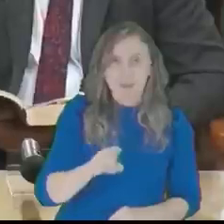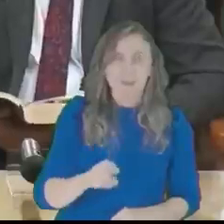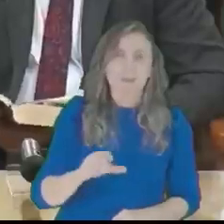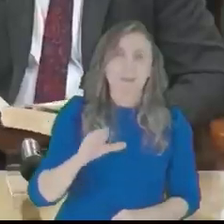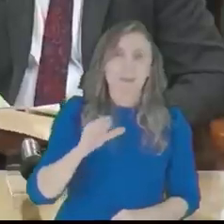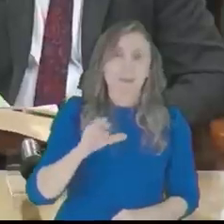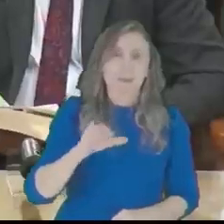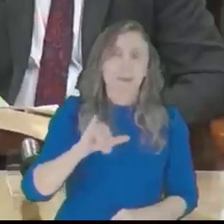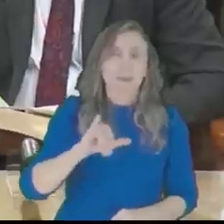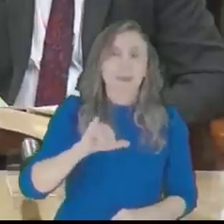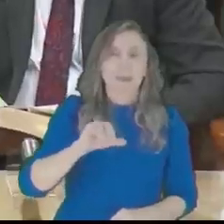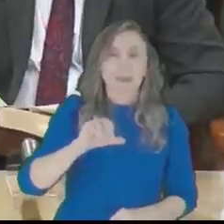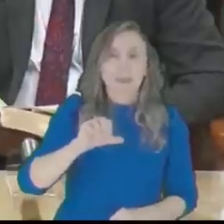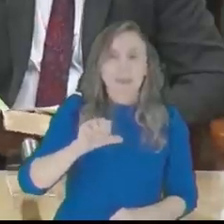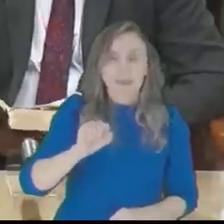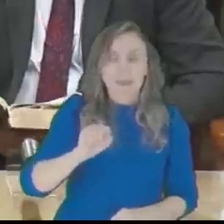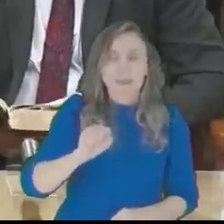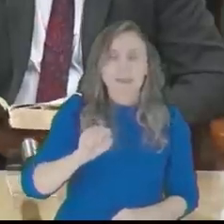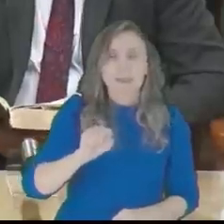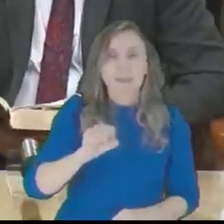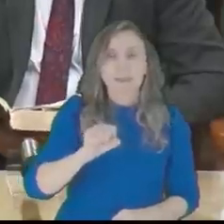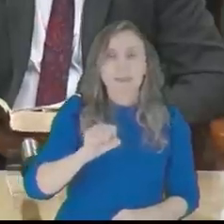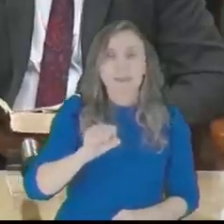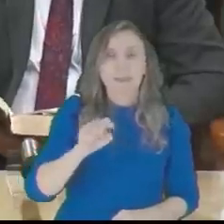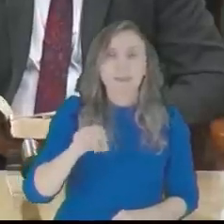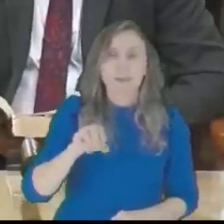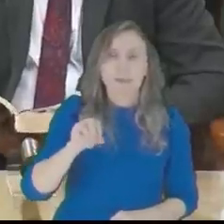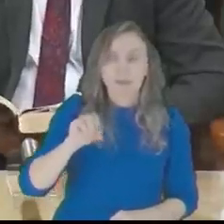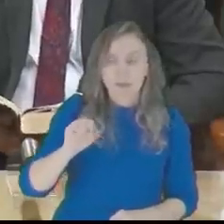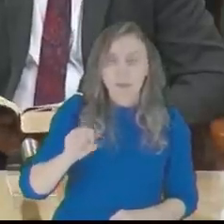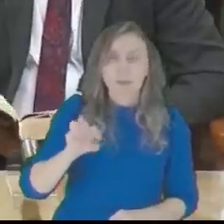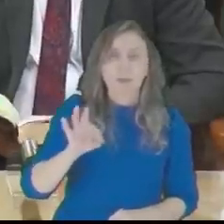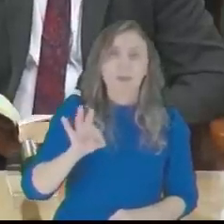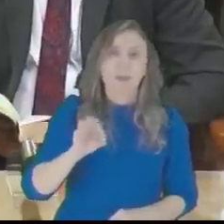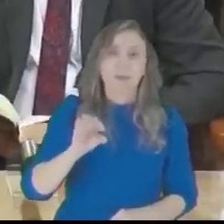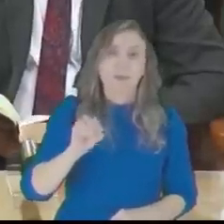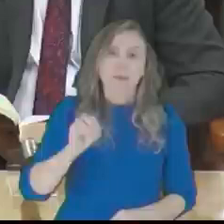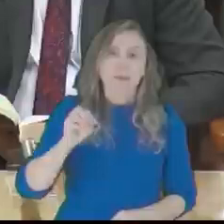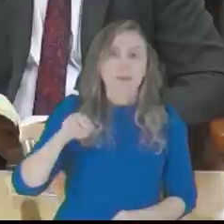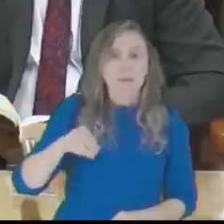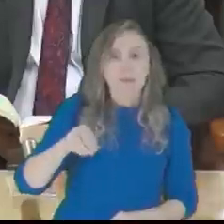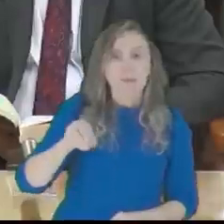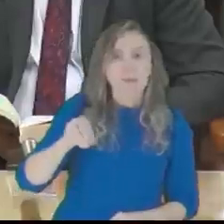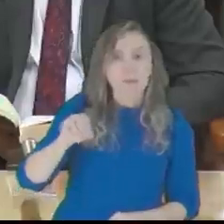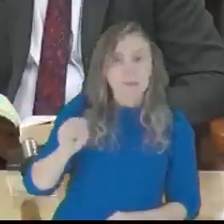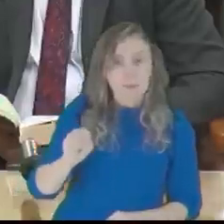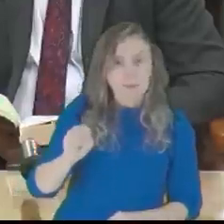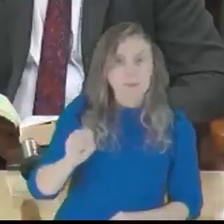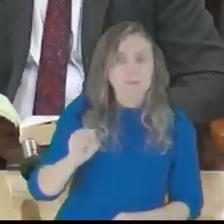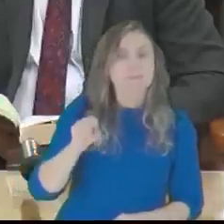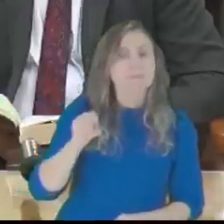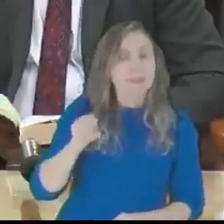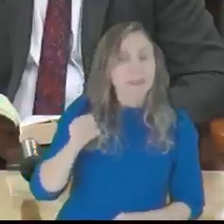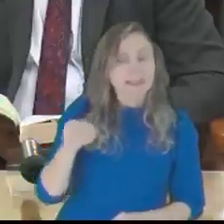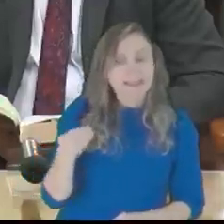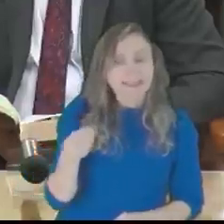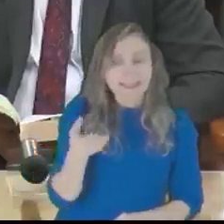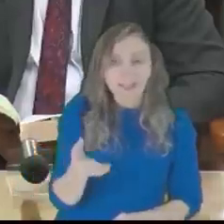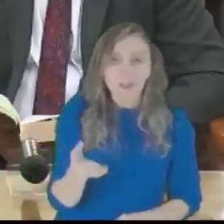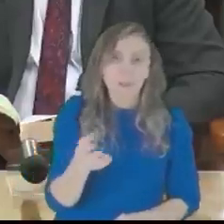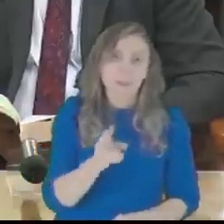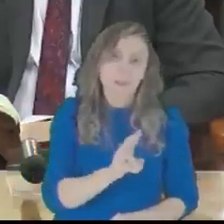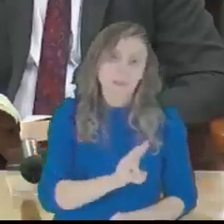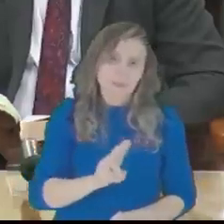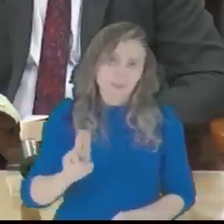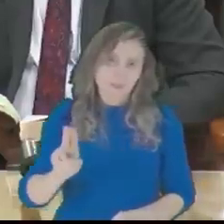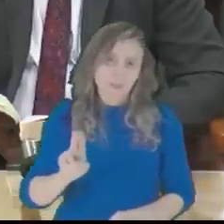da igreja de Constantinopla. Ele foi quem chamou a Bíblia de Bíblia. Até então era Sagrada Escritura,